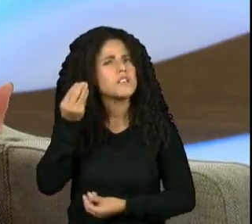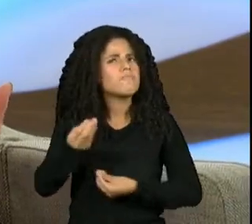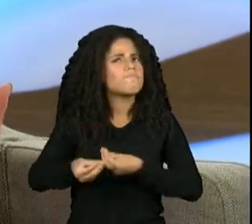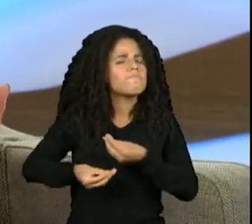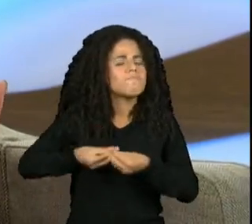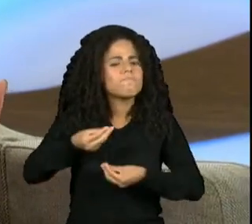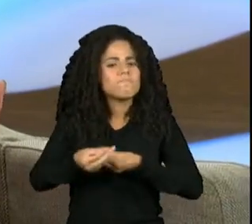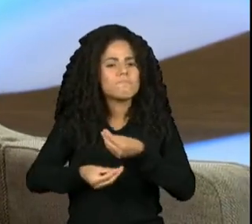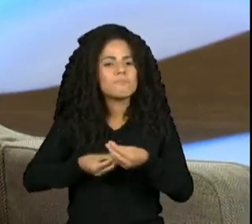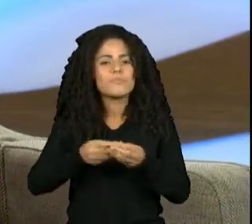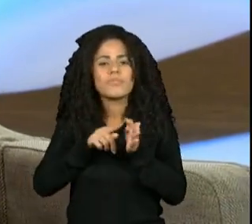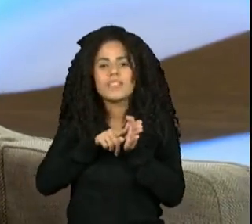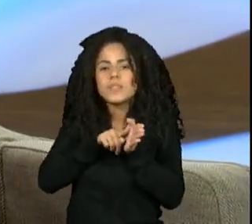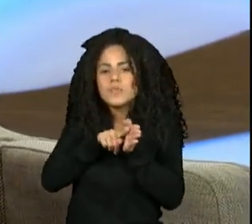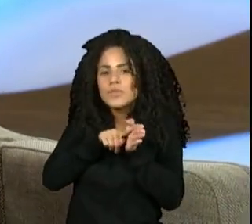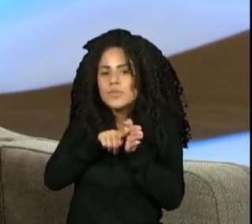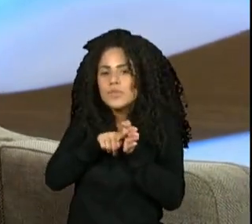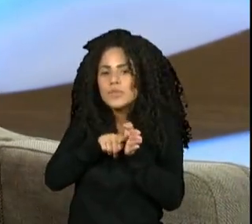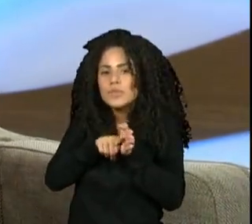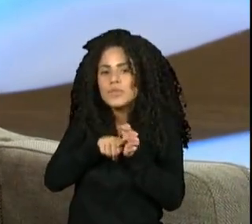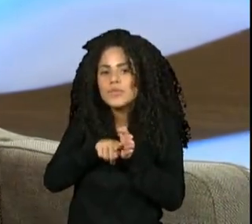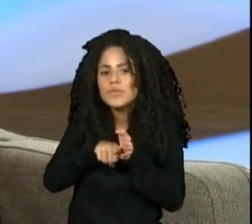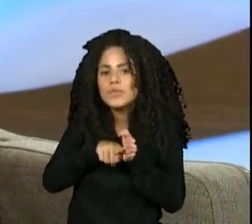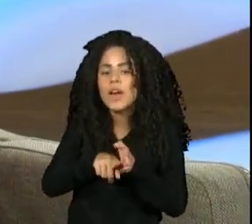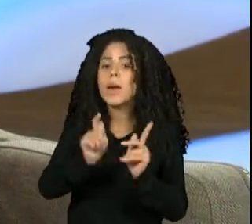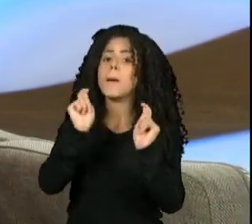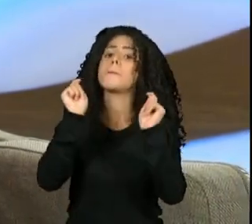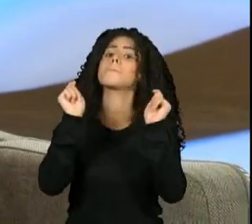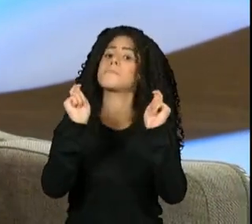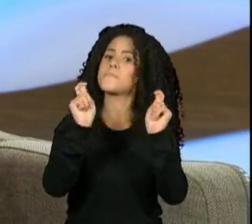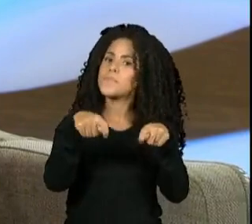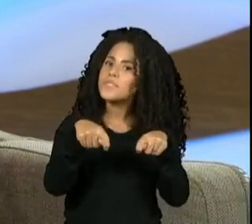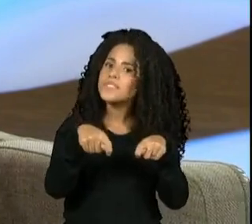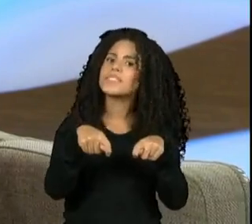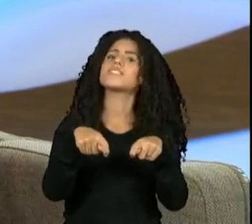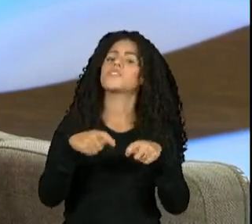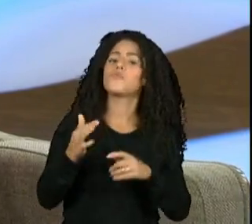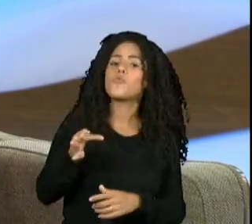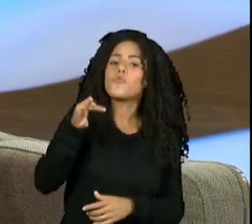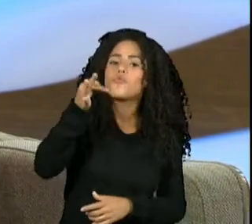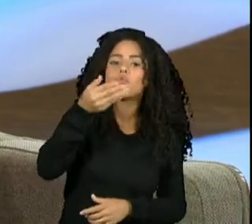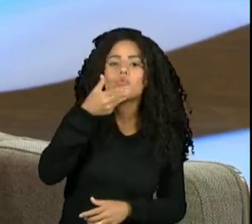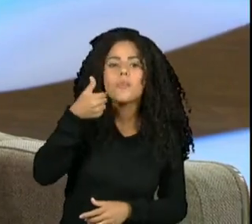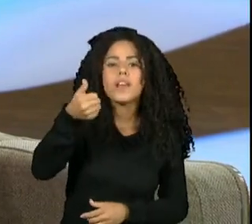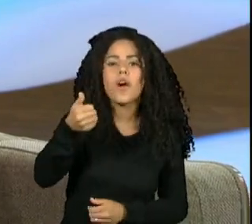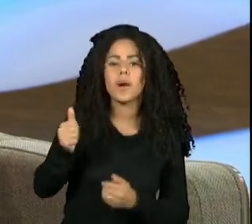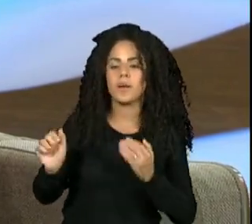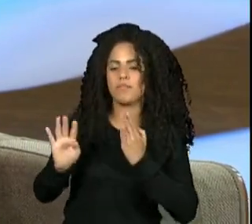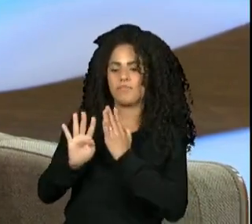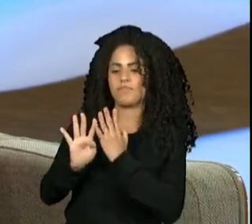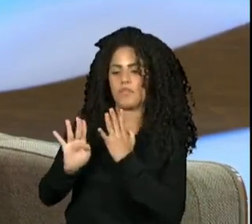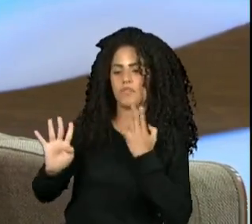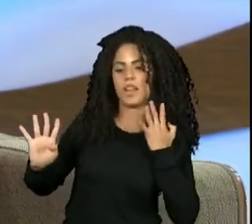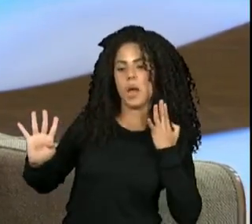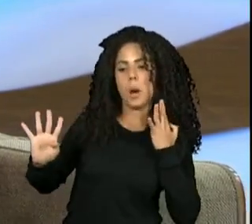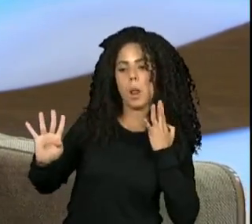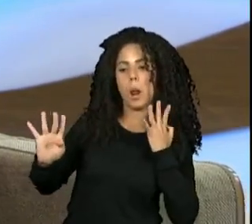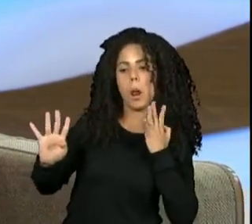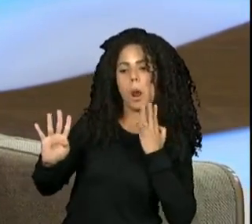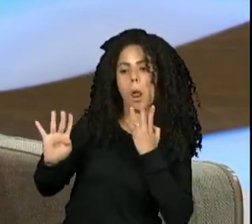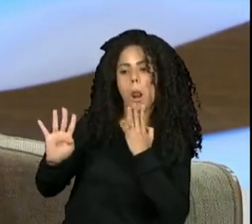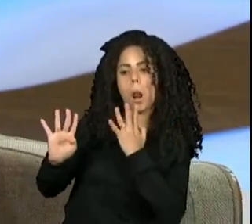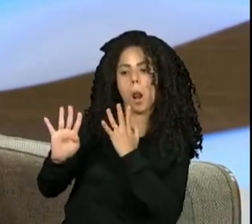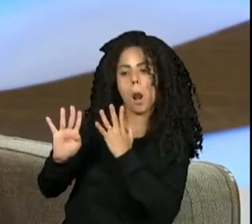isso a gente vai poder zerar no futuro as filas de transplantes, né? Porque